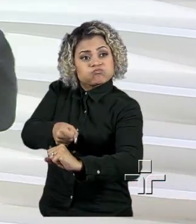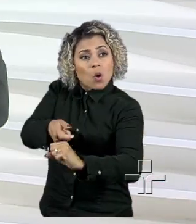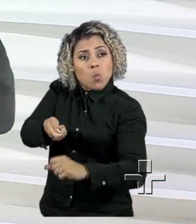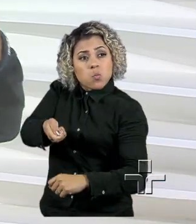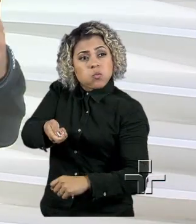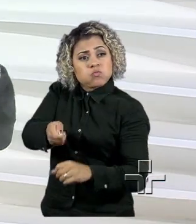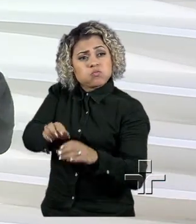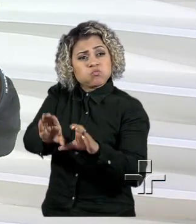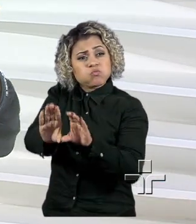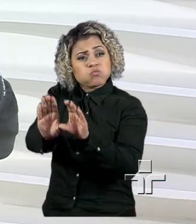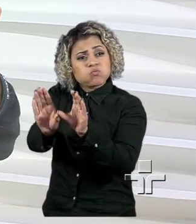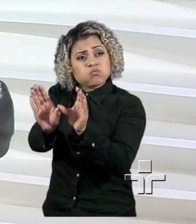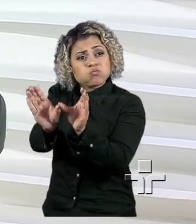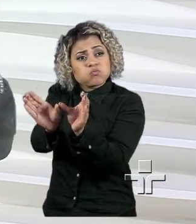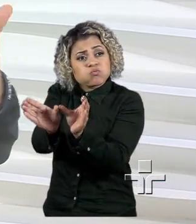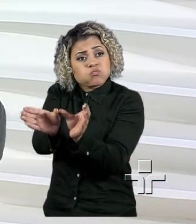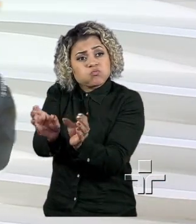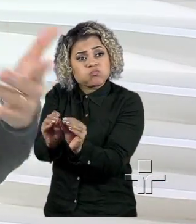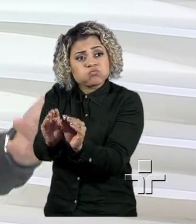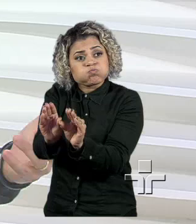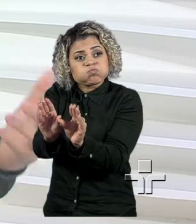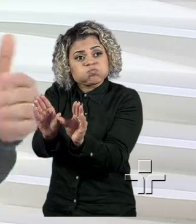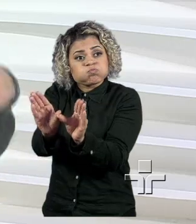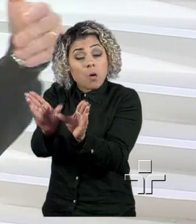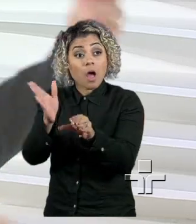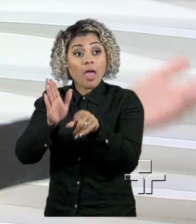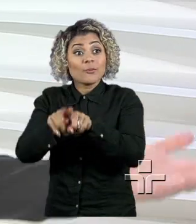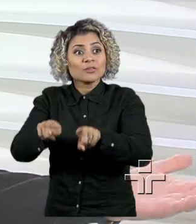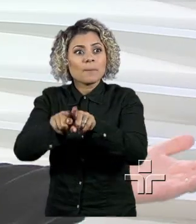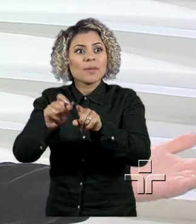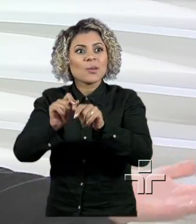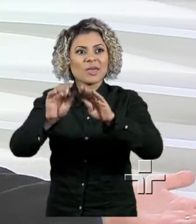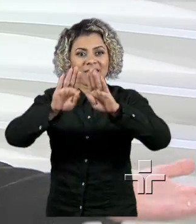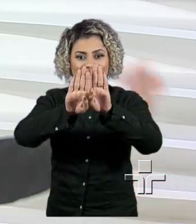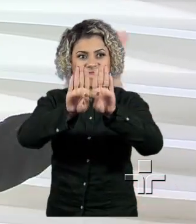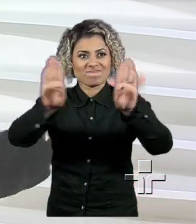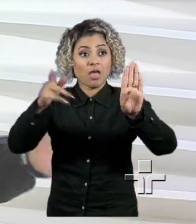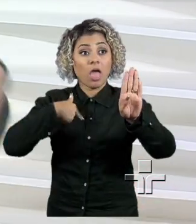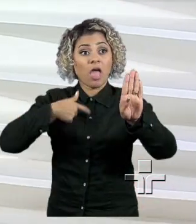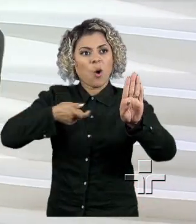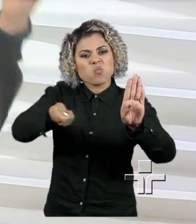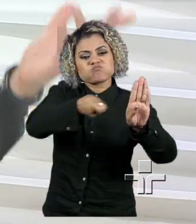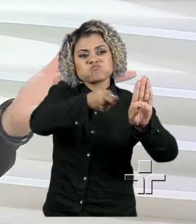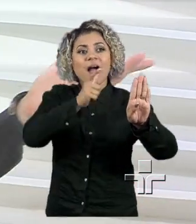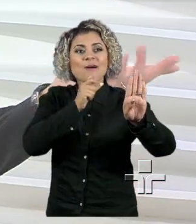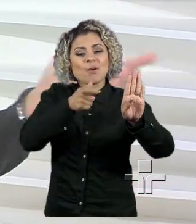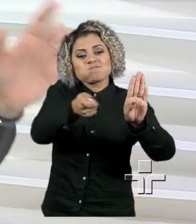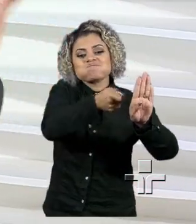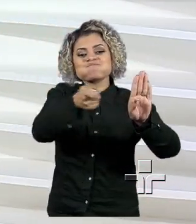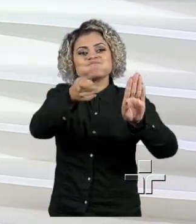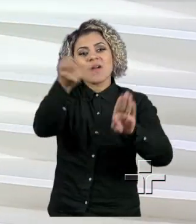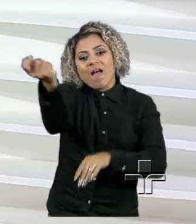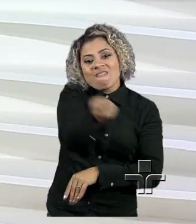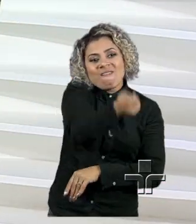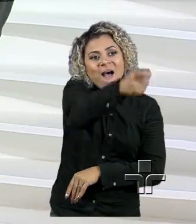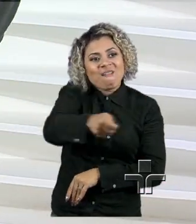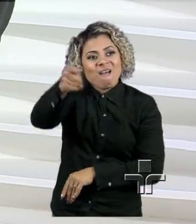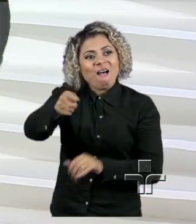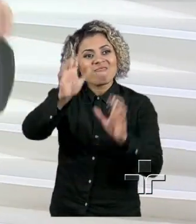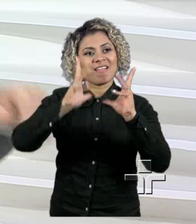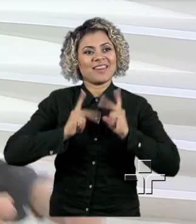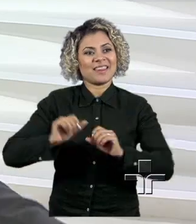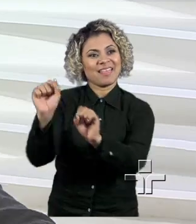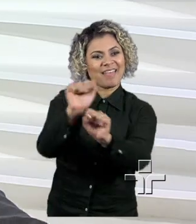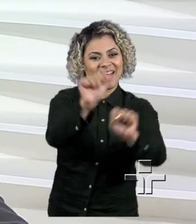já limpava o vidro. Eu tinha que encantar as pessoas, porque quantas vezes vi